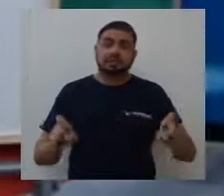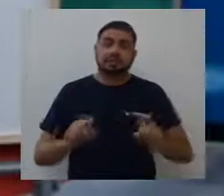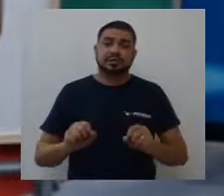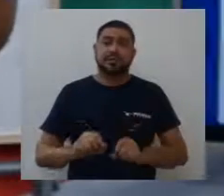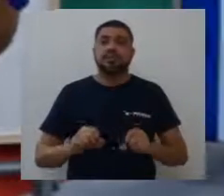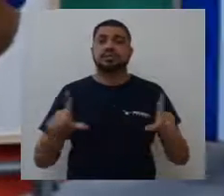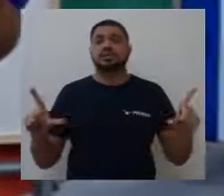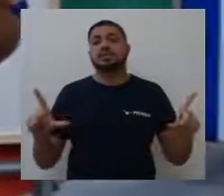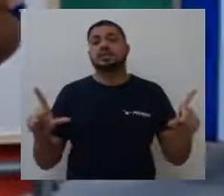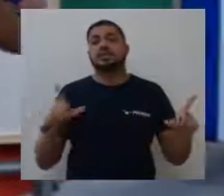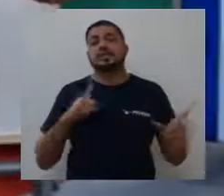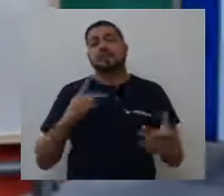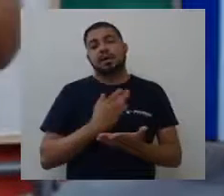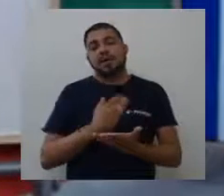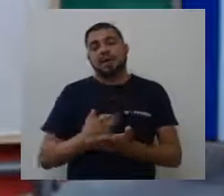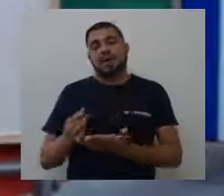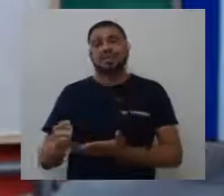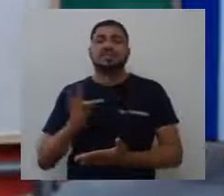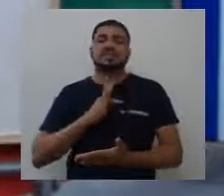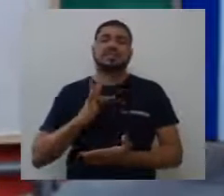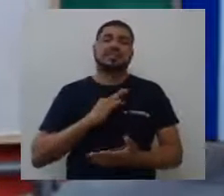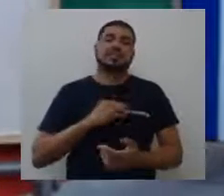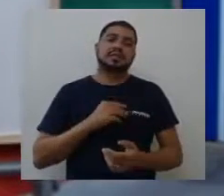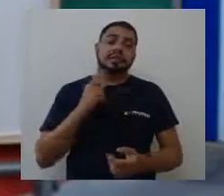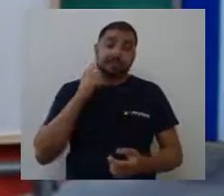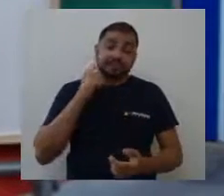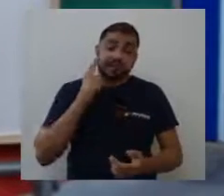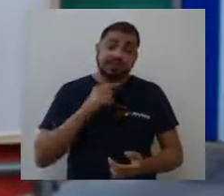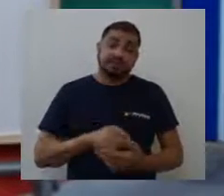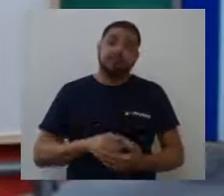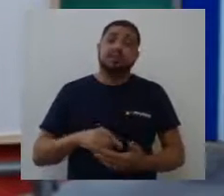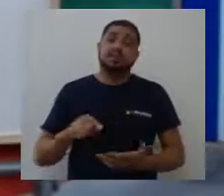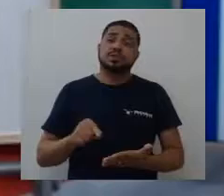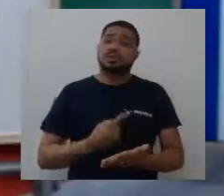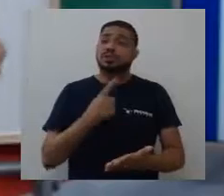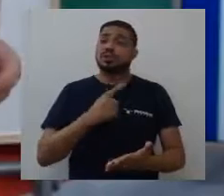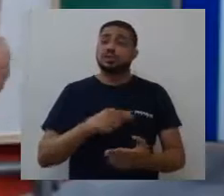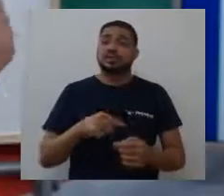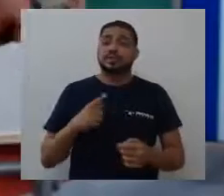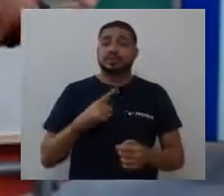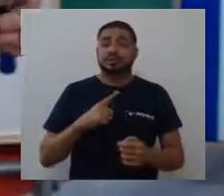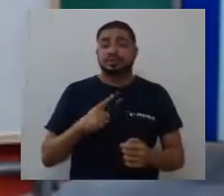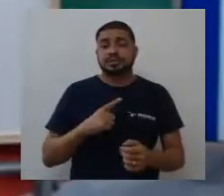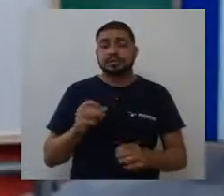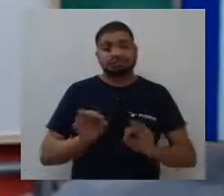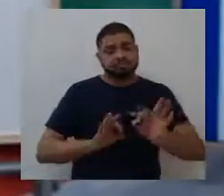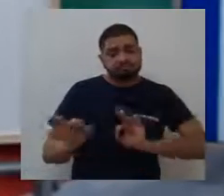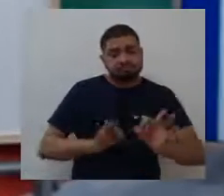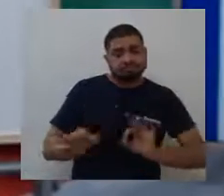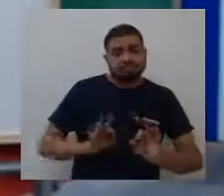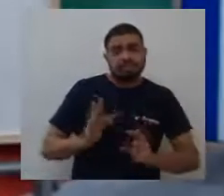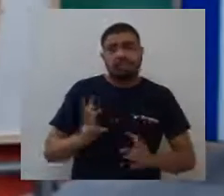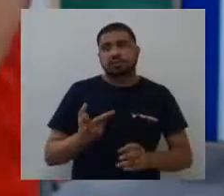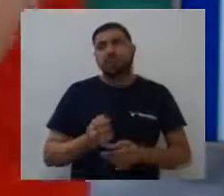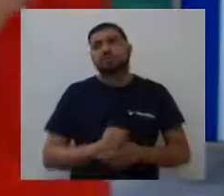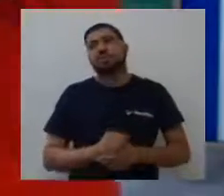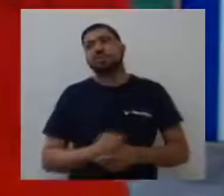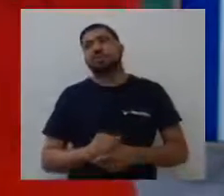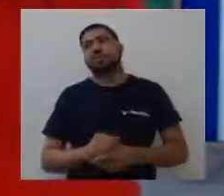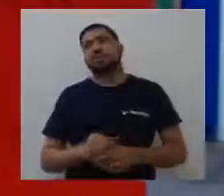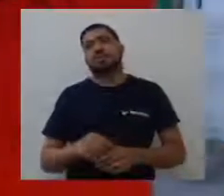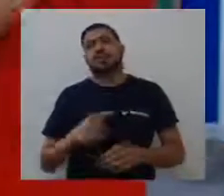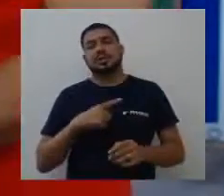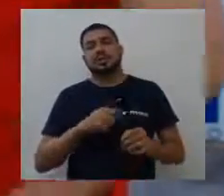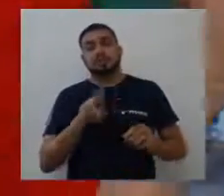slides, então a parte técnica está tentando dar uma corrigida nesse problema, tá certo? Vai duplicar a tela agora e já está resolvido tudo certinho, por isso que eu vim para esse quadro e